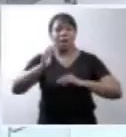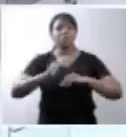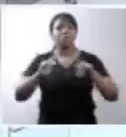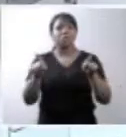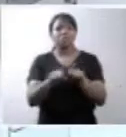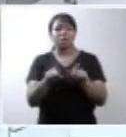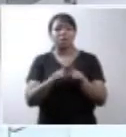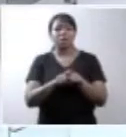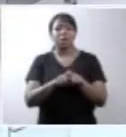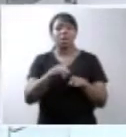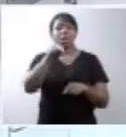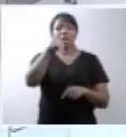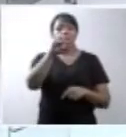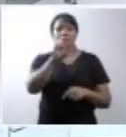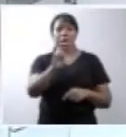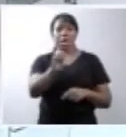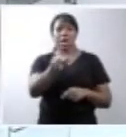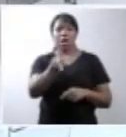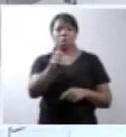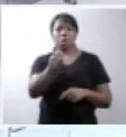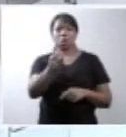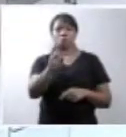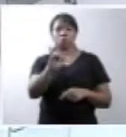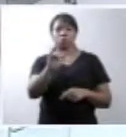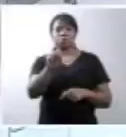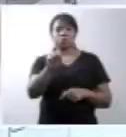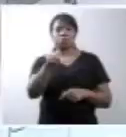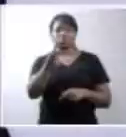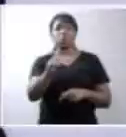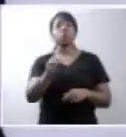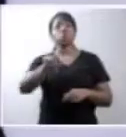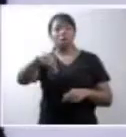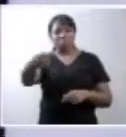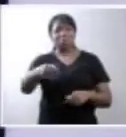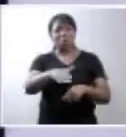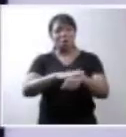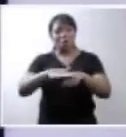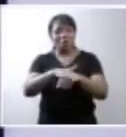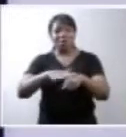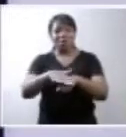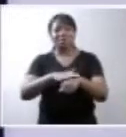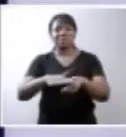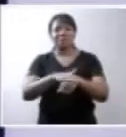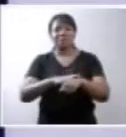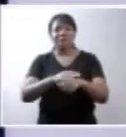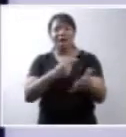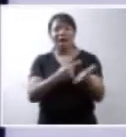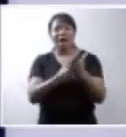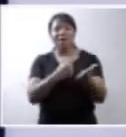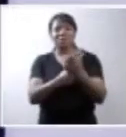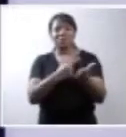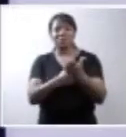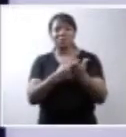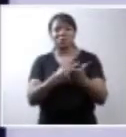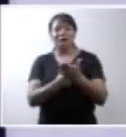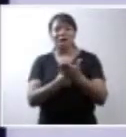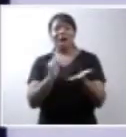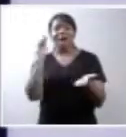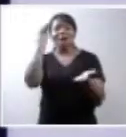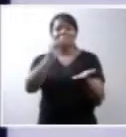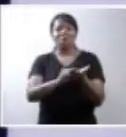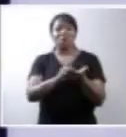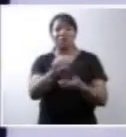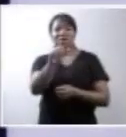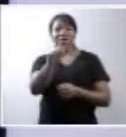nepotismo no âmbito do Supremo, eu estarei conversando com aquele que me ajudou a colocar